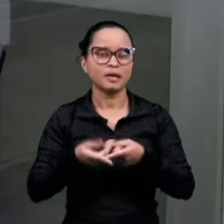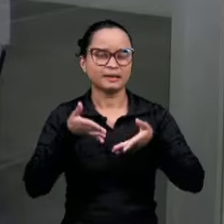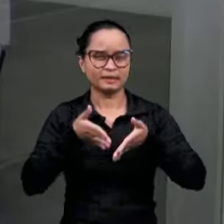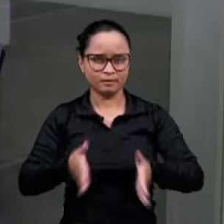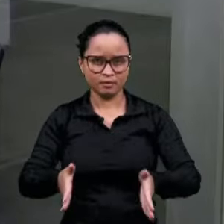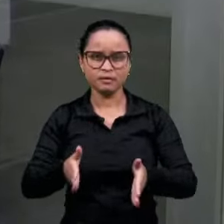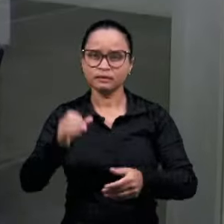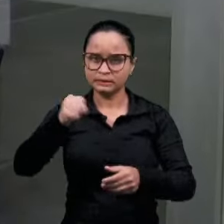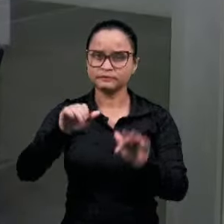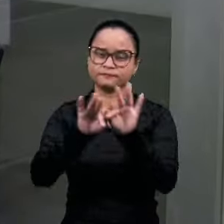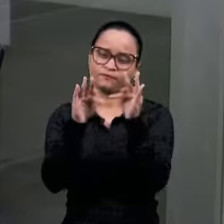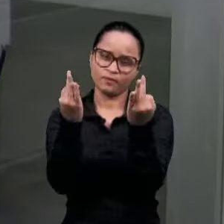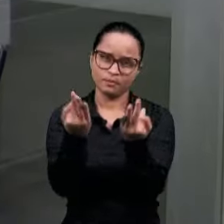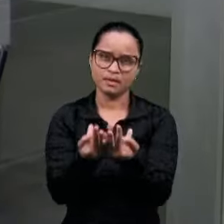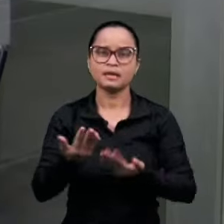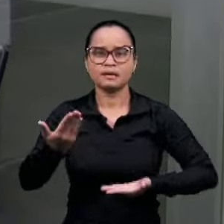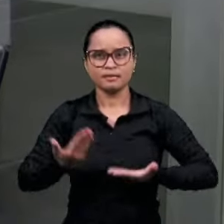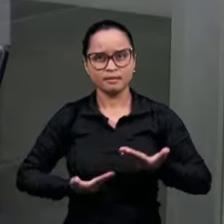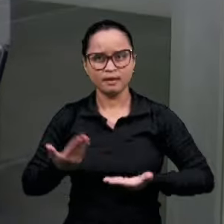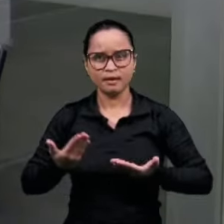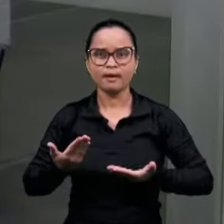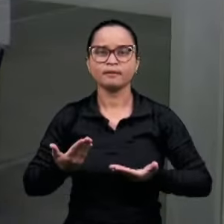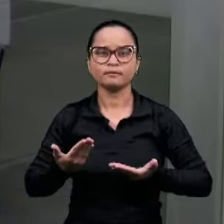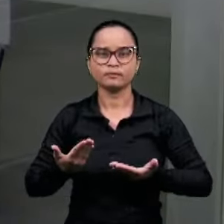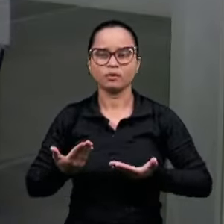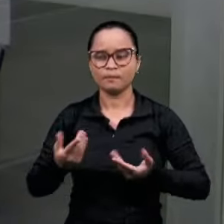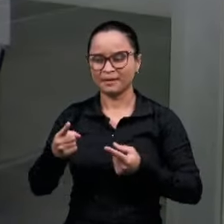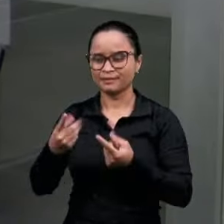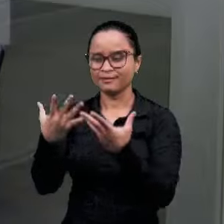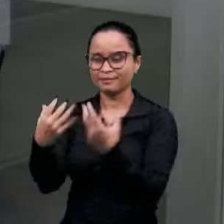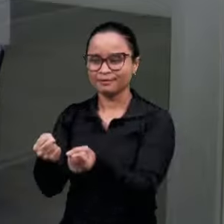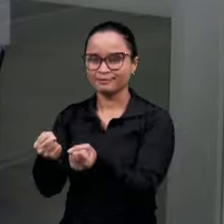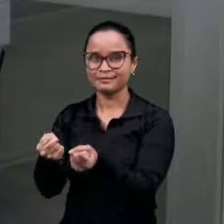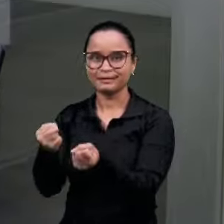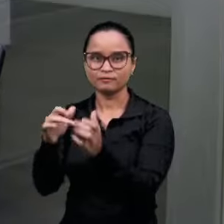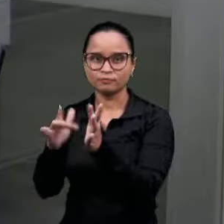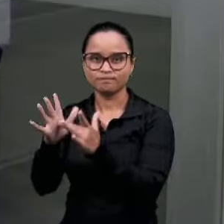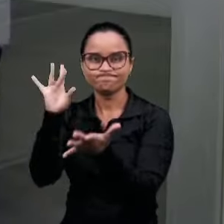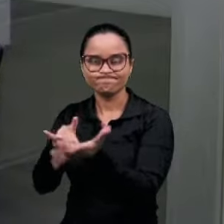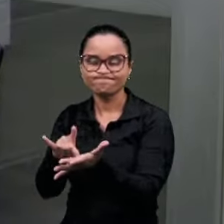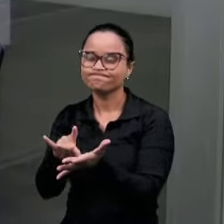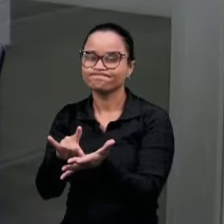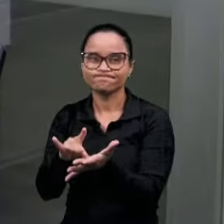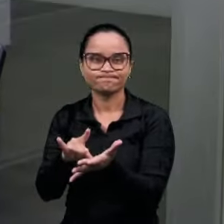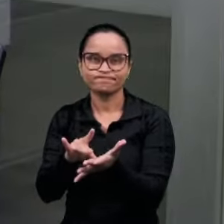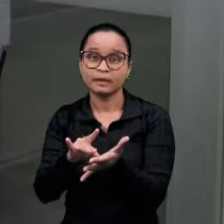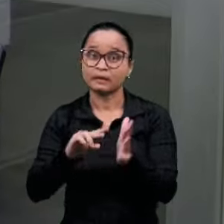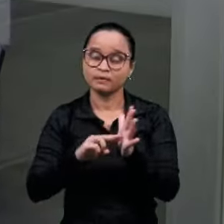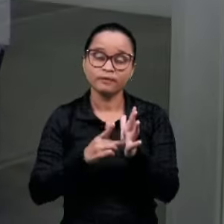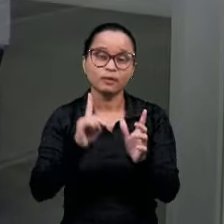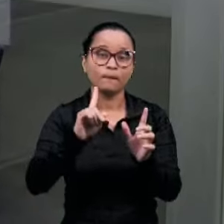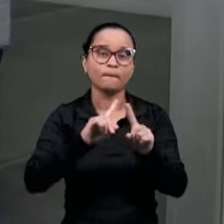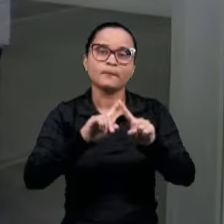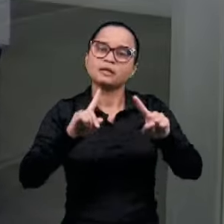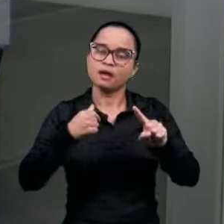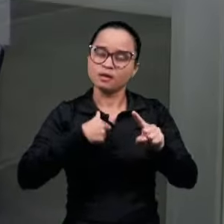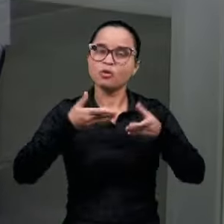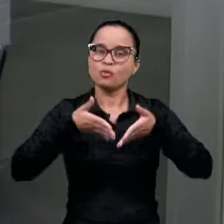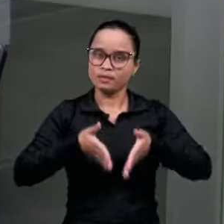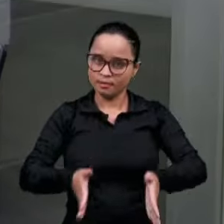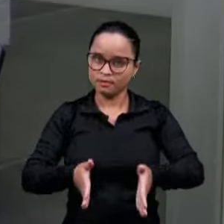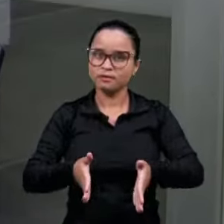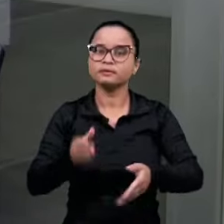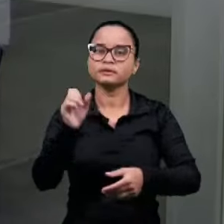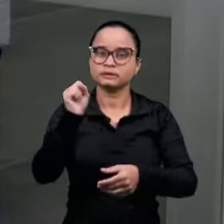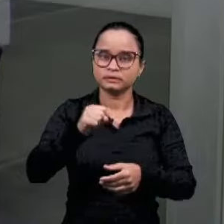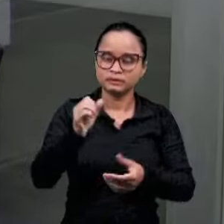não significa que já nasce convertido, né? Eu nasci em um lar evangélico. Minha mãe era uma